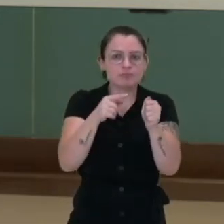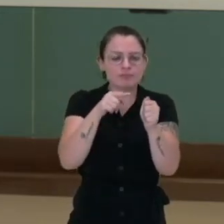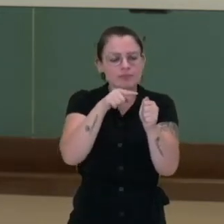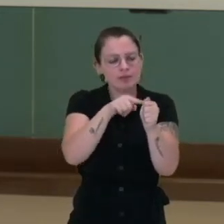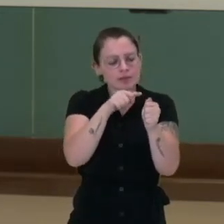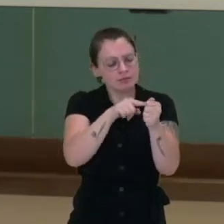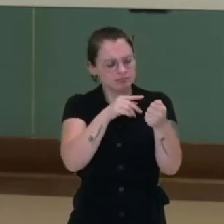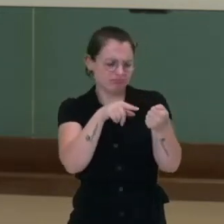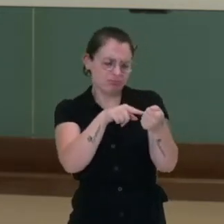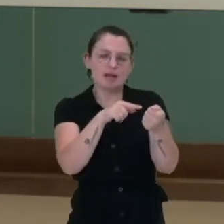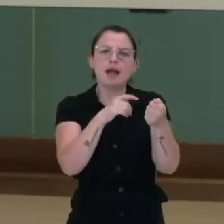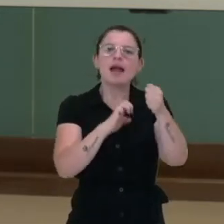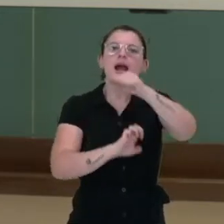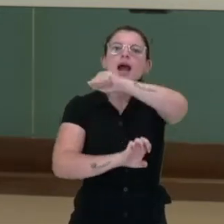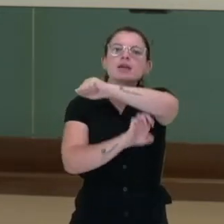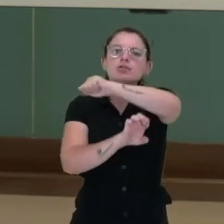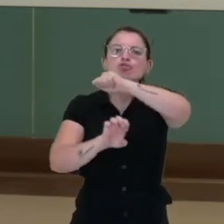a